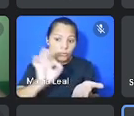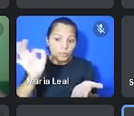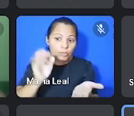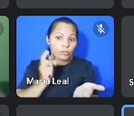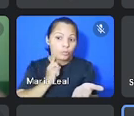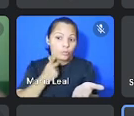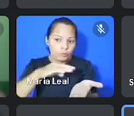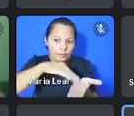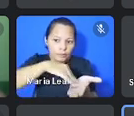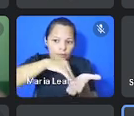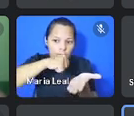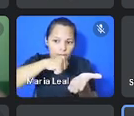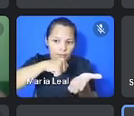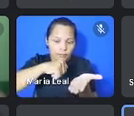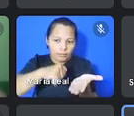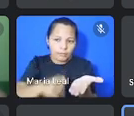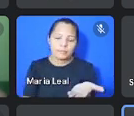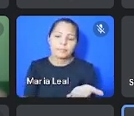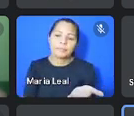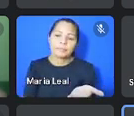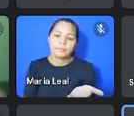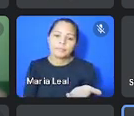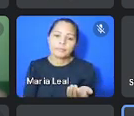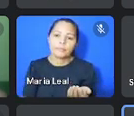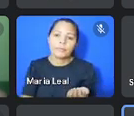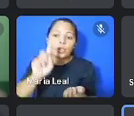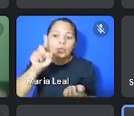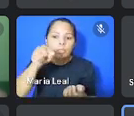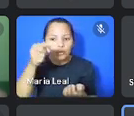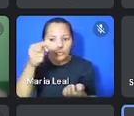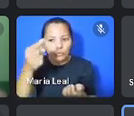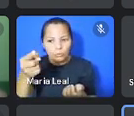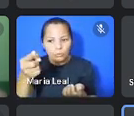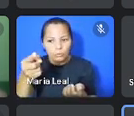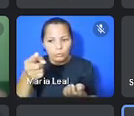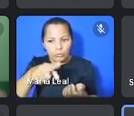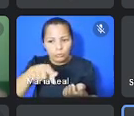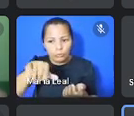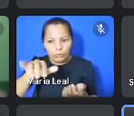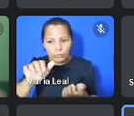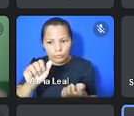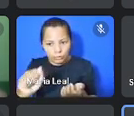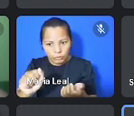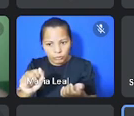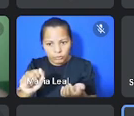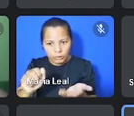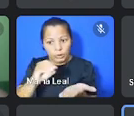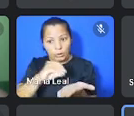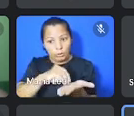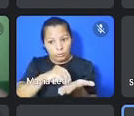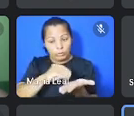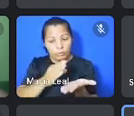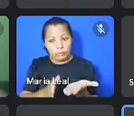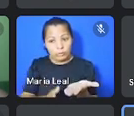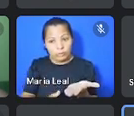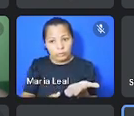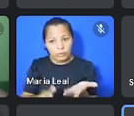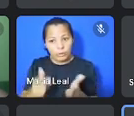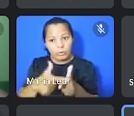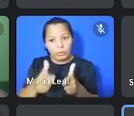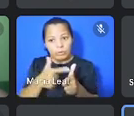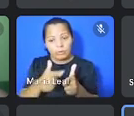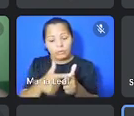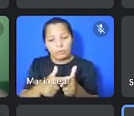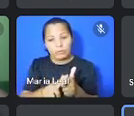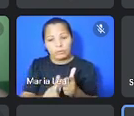poluente. E aí depois, no outro dia, você vai lá no que sobrou, claro que no nosso problema a gente